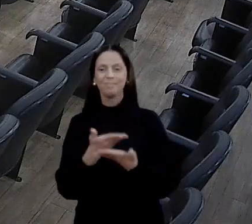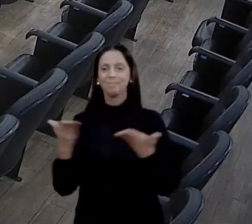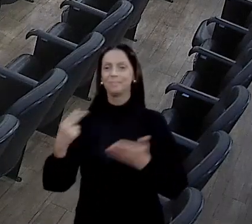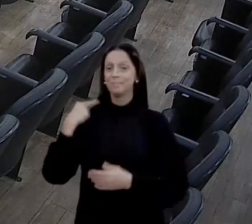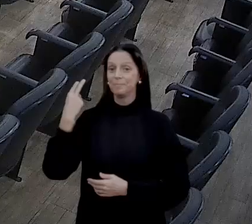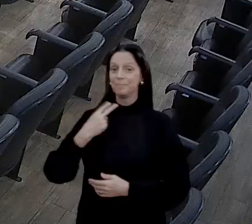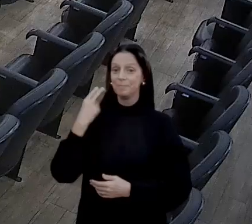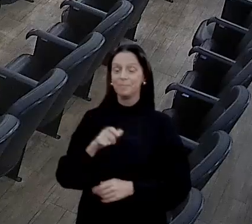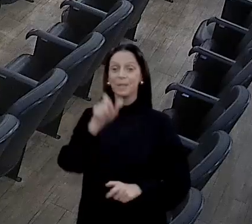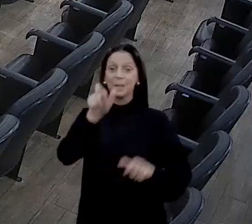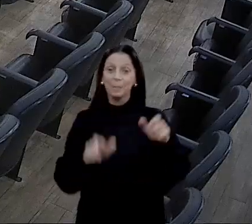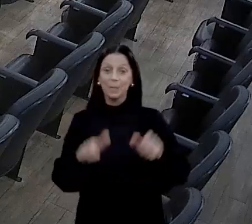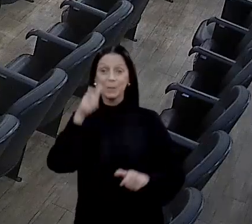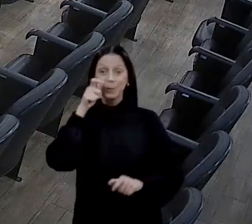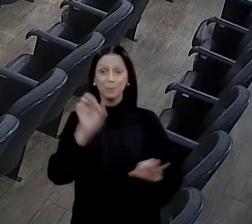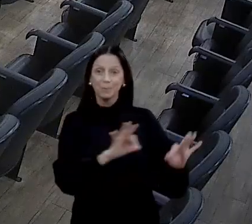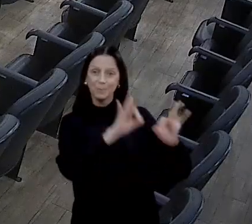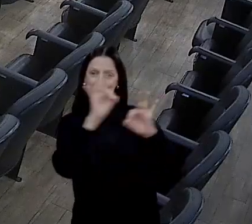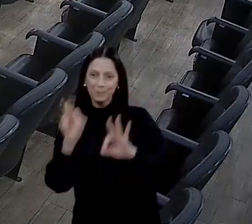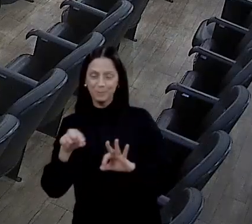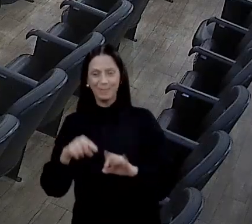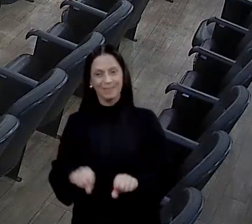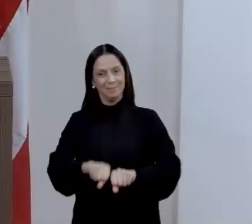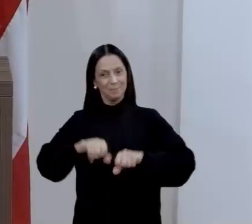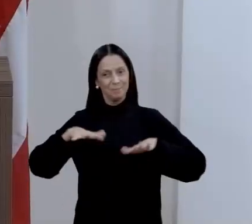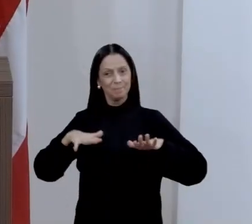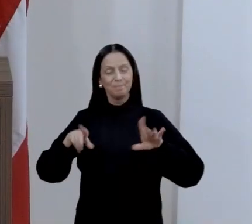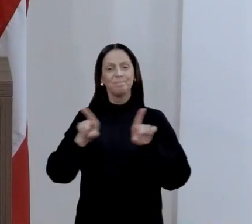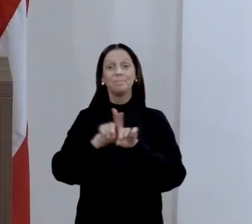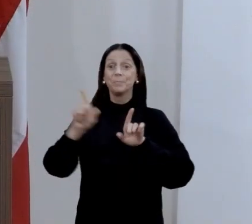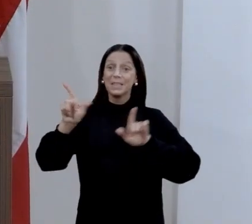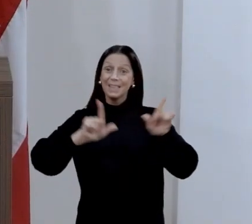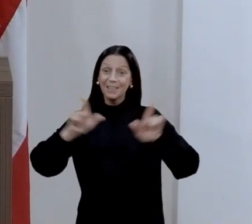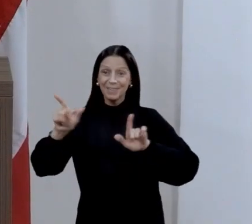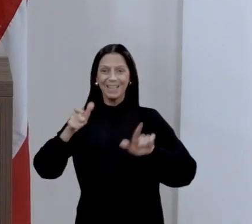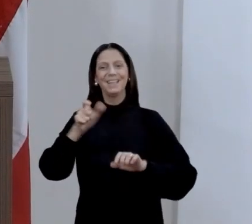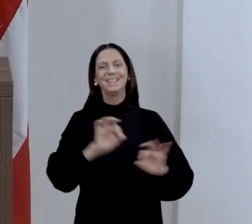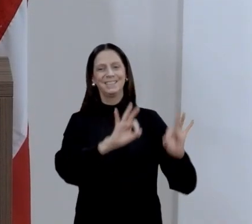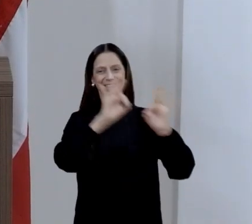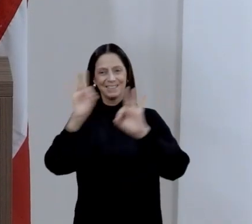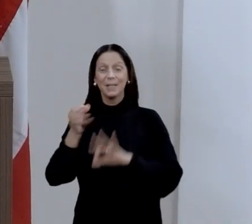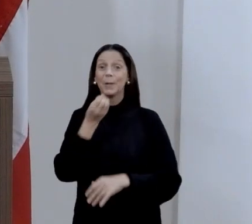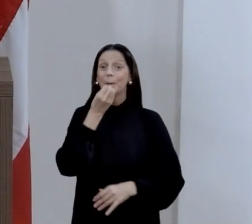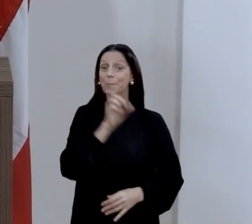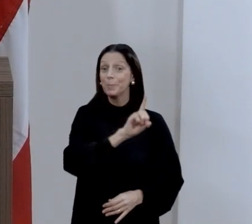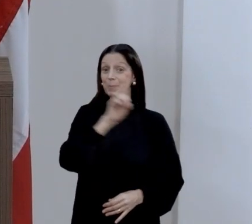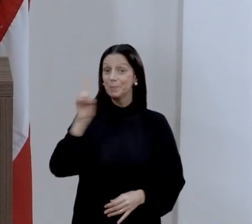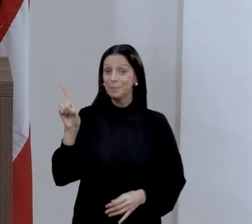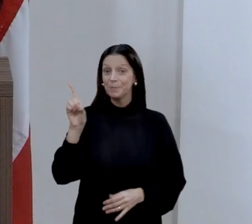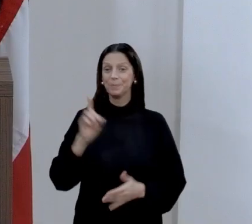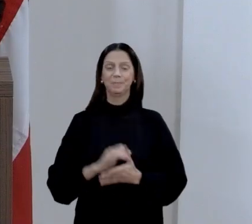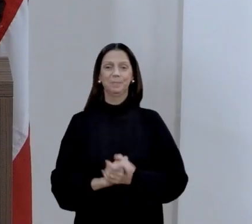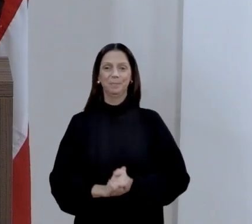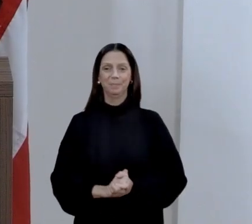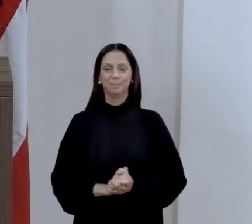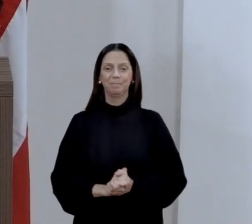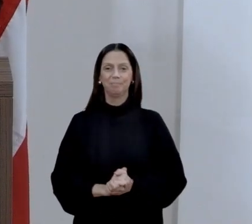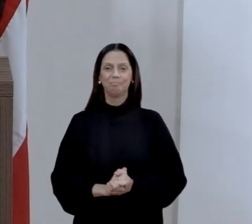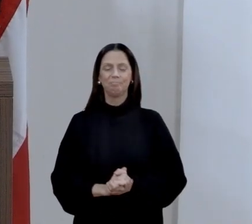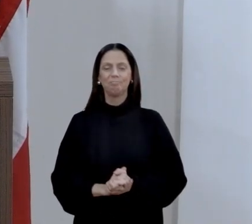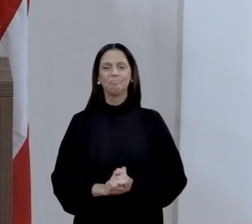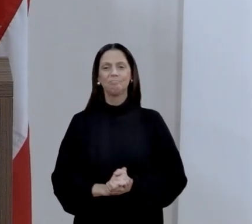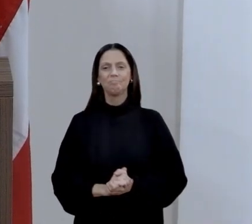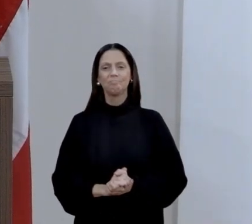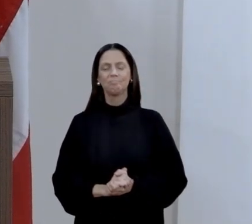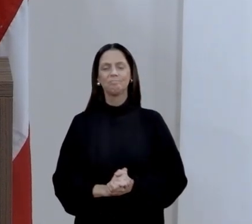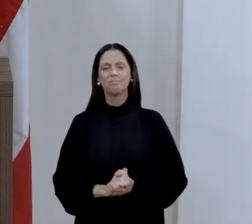vereadores, pessoas que nos assistem aqui presente no plenário e também pela TVL, meu muito bom dia. Eu vi um